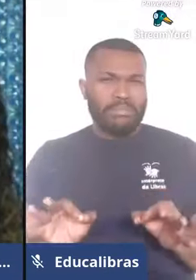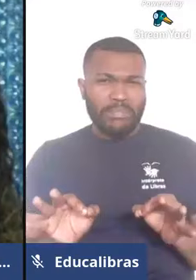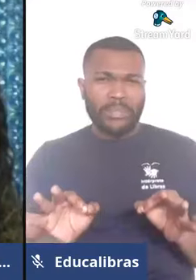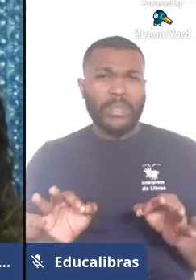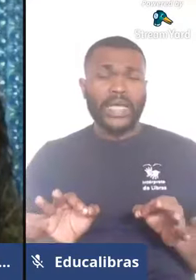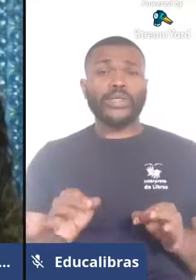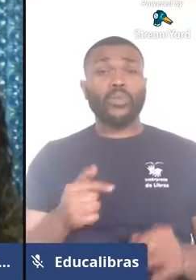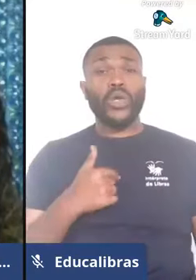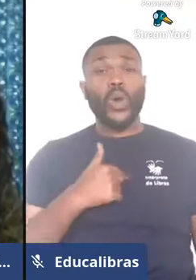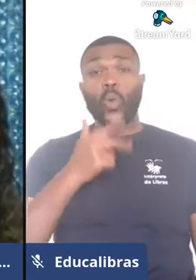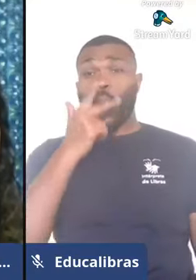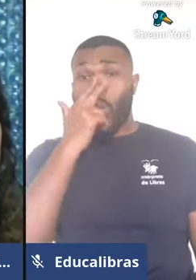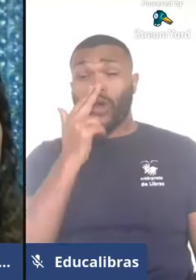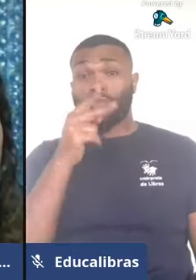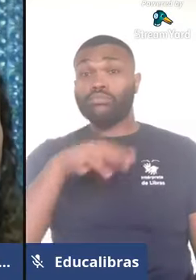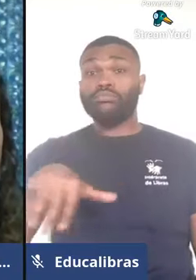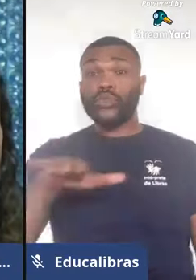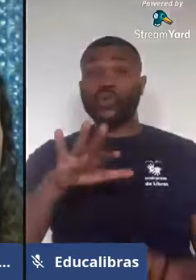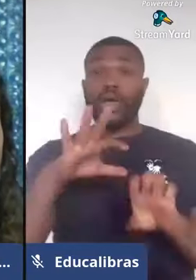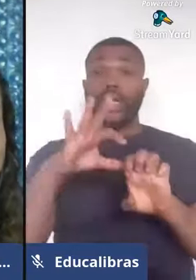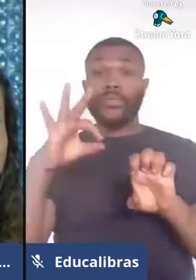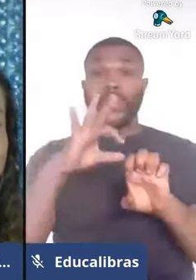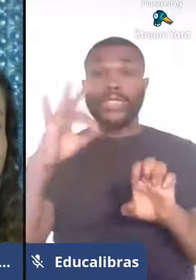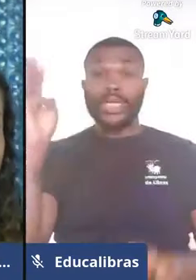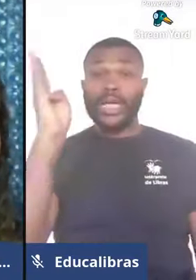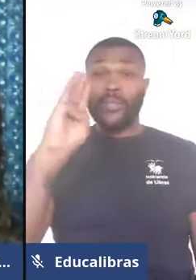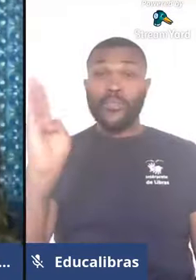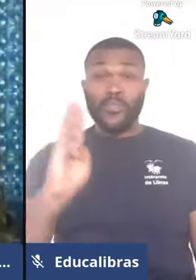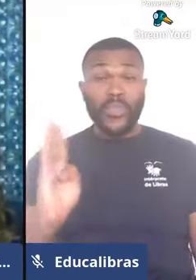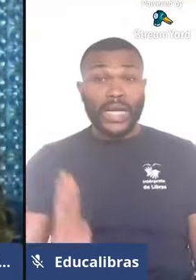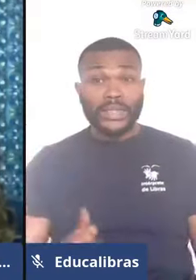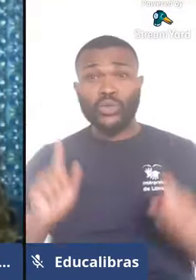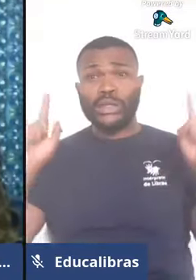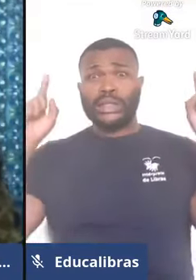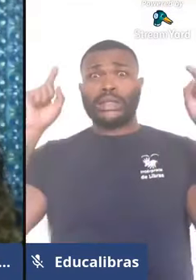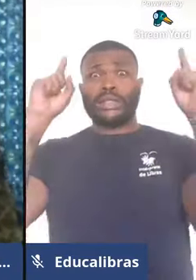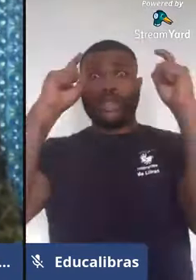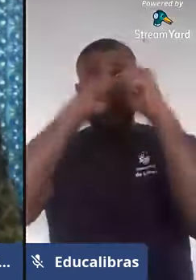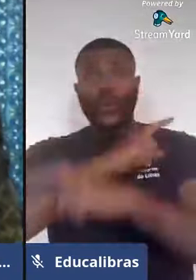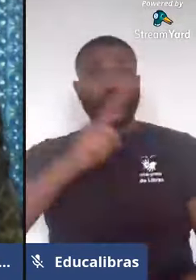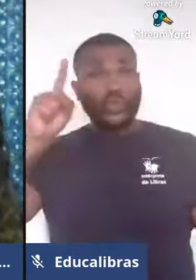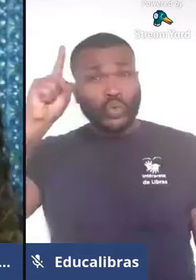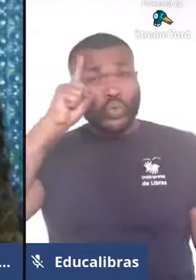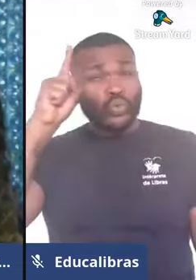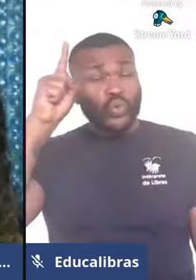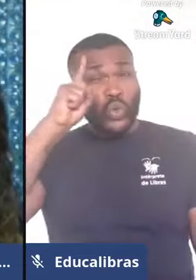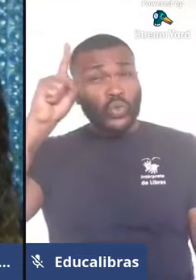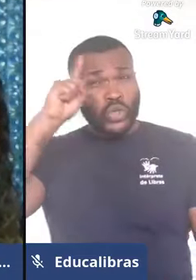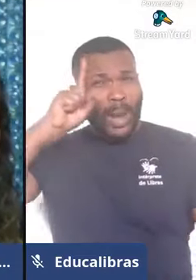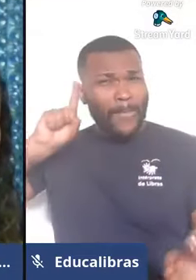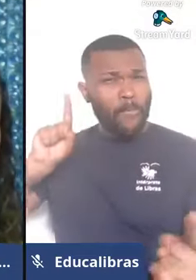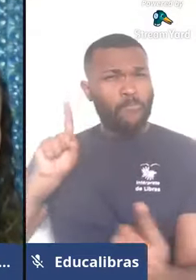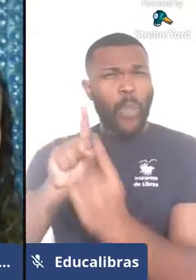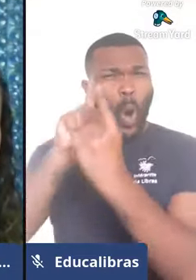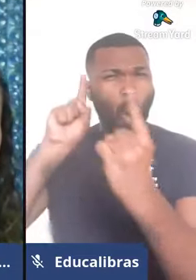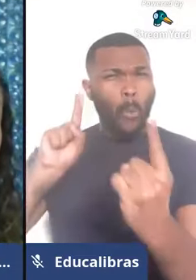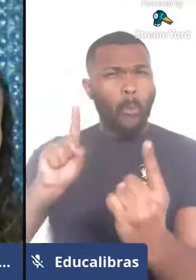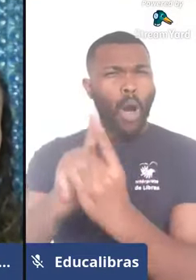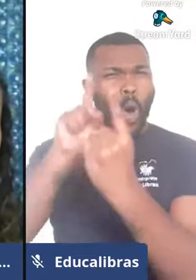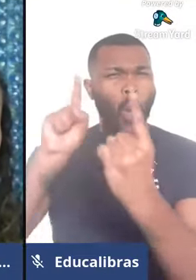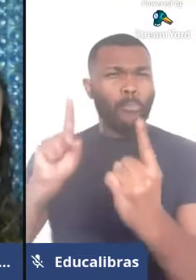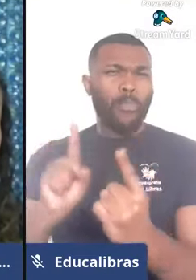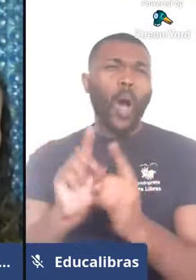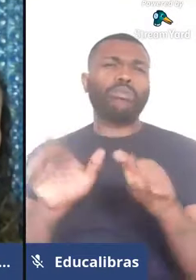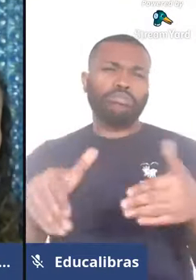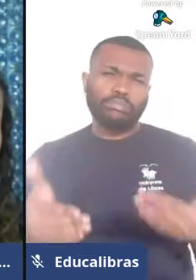que todo empreendedor no Brasil mata um leão por dia, então a gente não foge muito dessa regra, mas eu acho que o